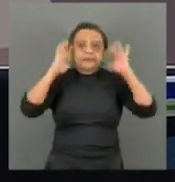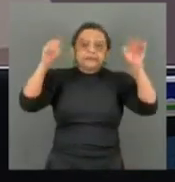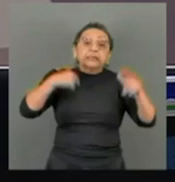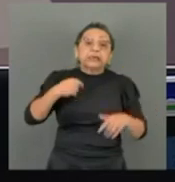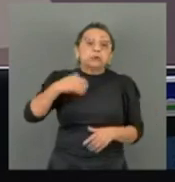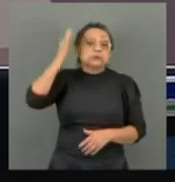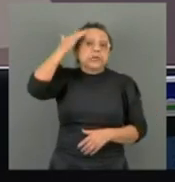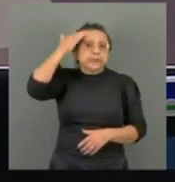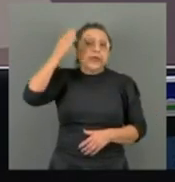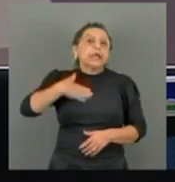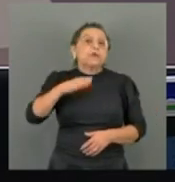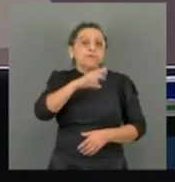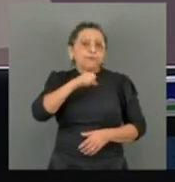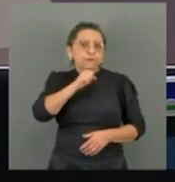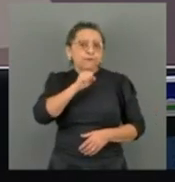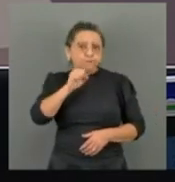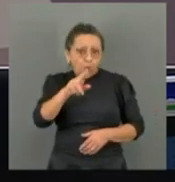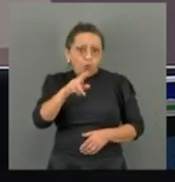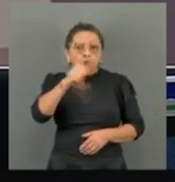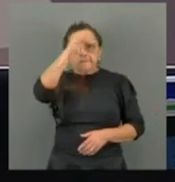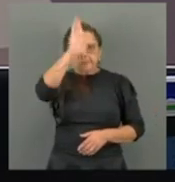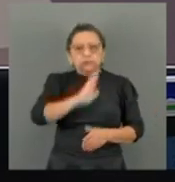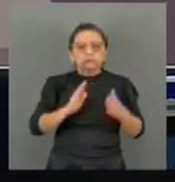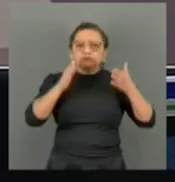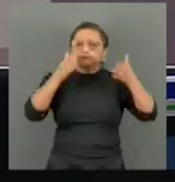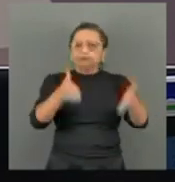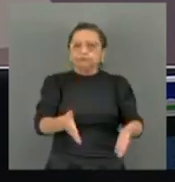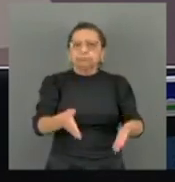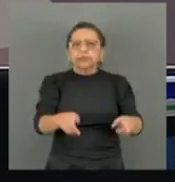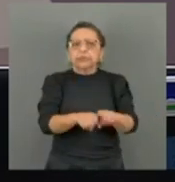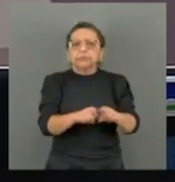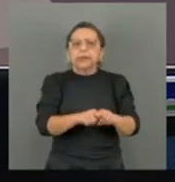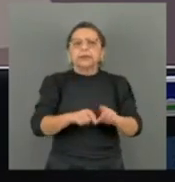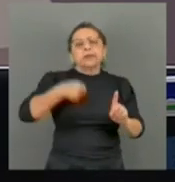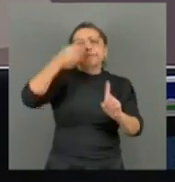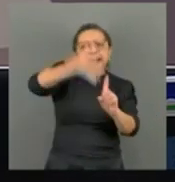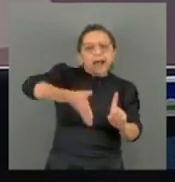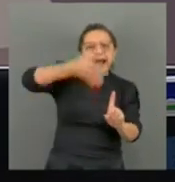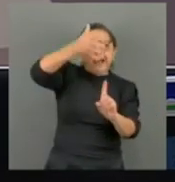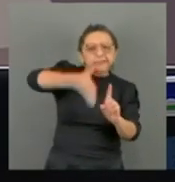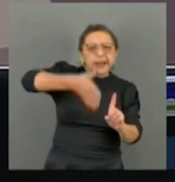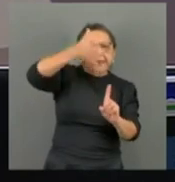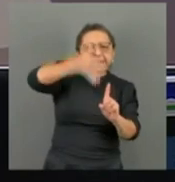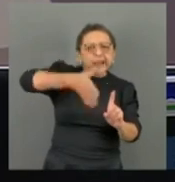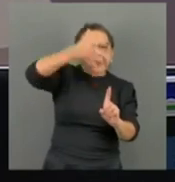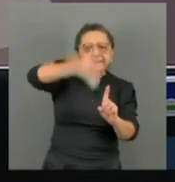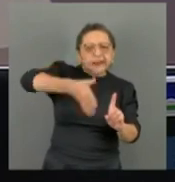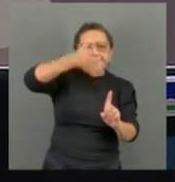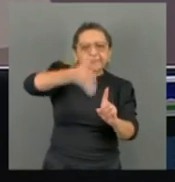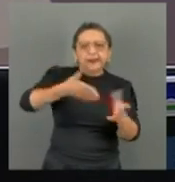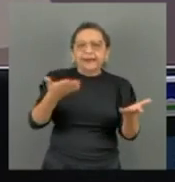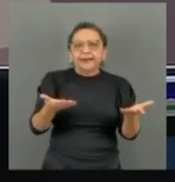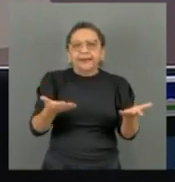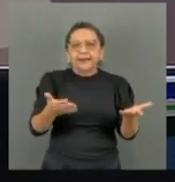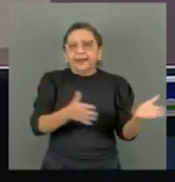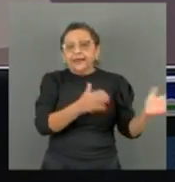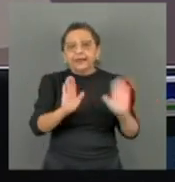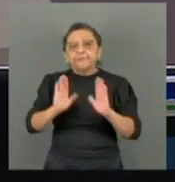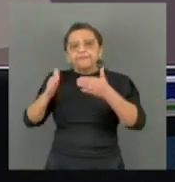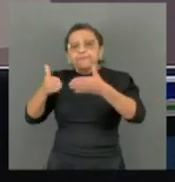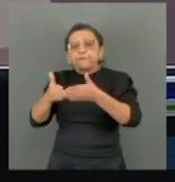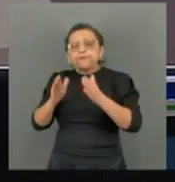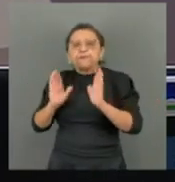ao Brasil a participar e dar uma palestra ao Fórum para a